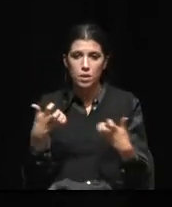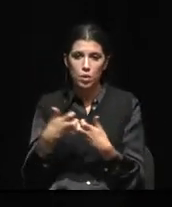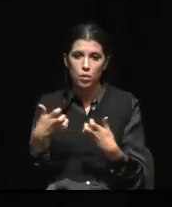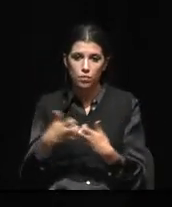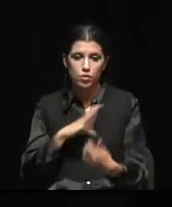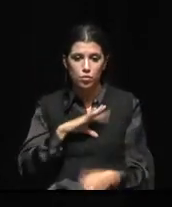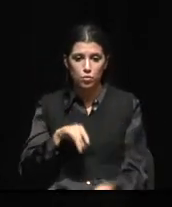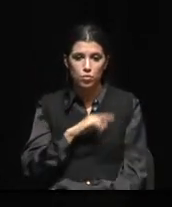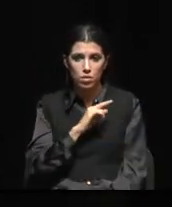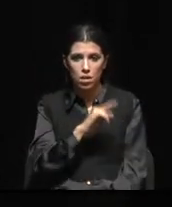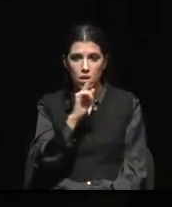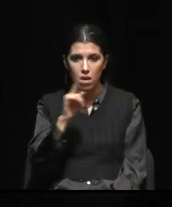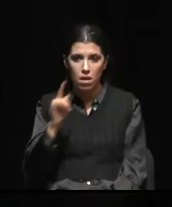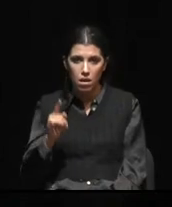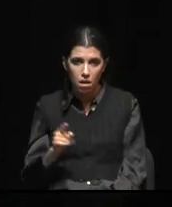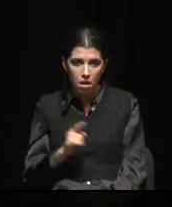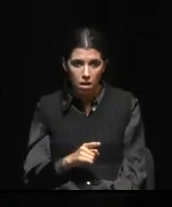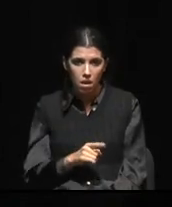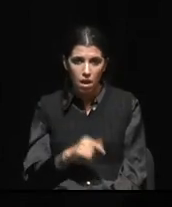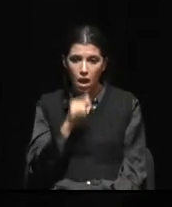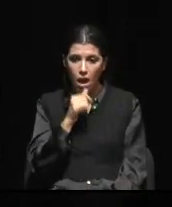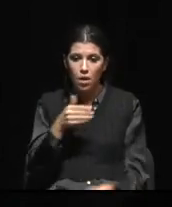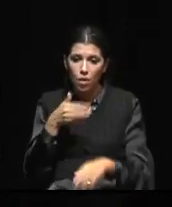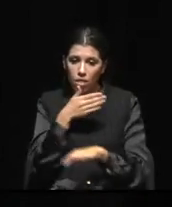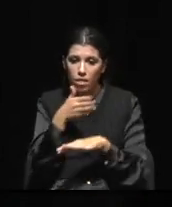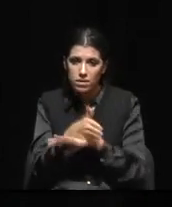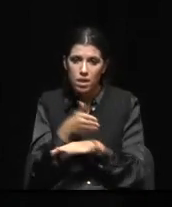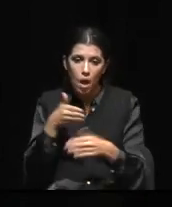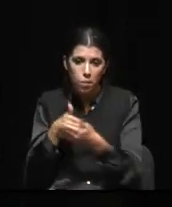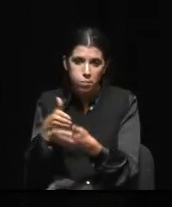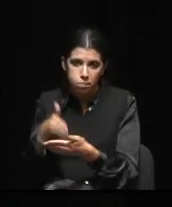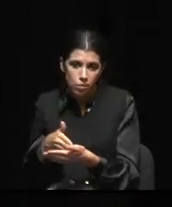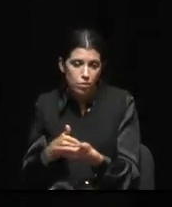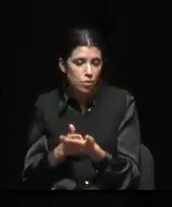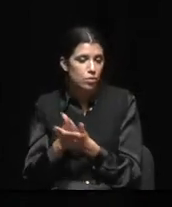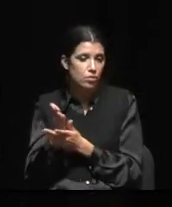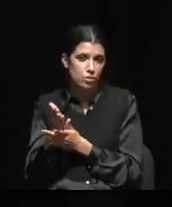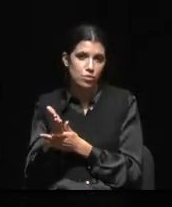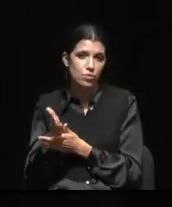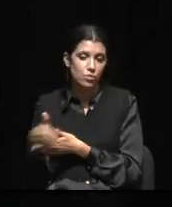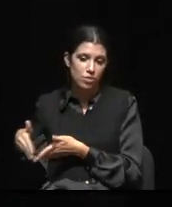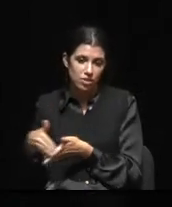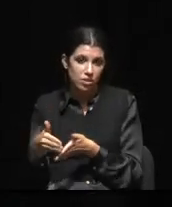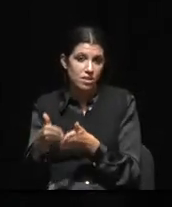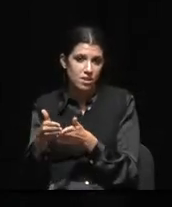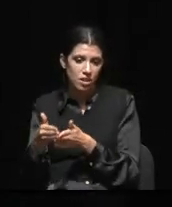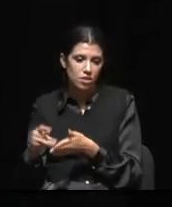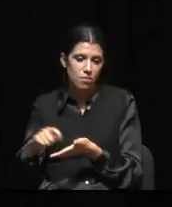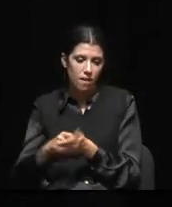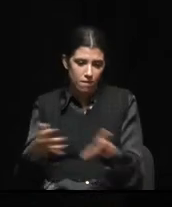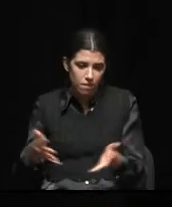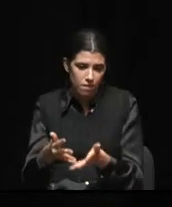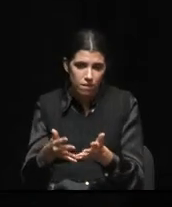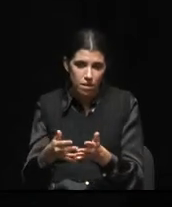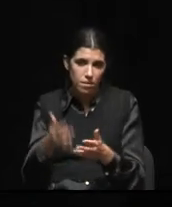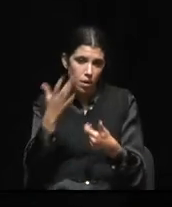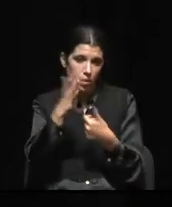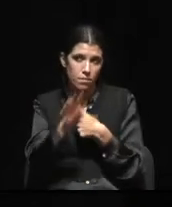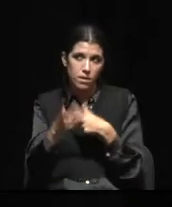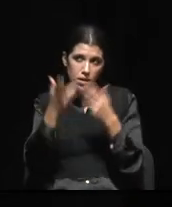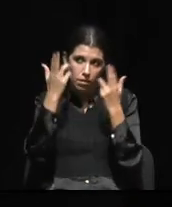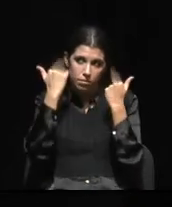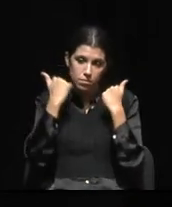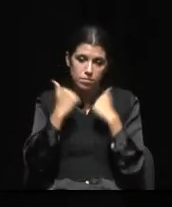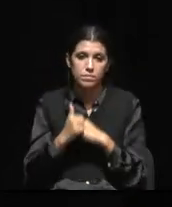mundo e que a restrição do acesso à água continua a ser uma das estratégias mais usadas para forçar a rendição do inimigo